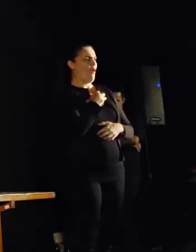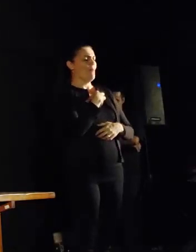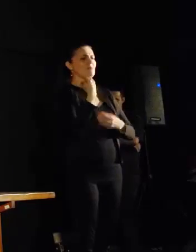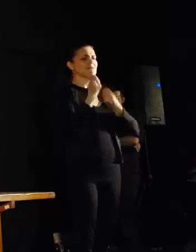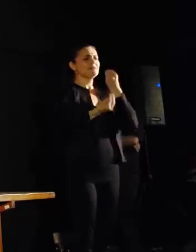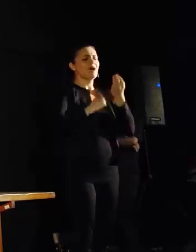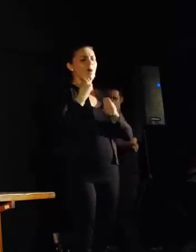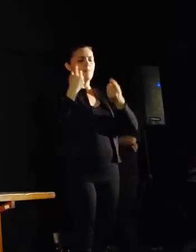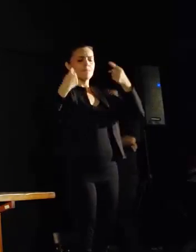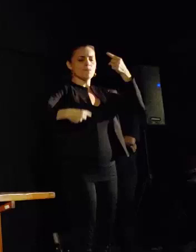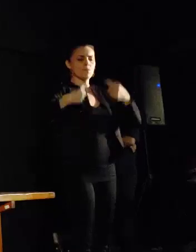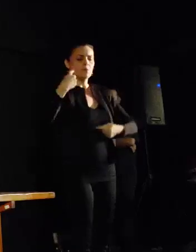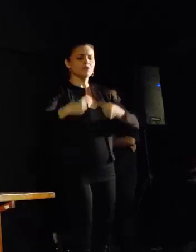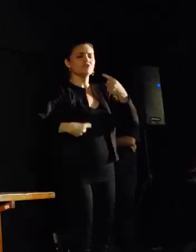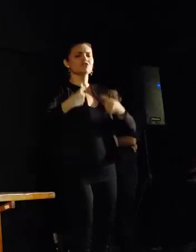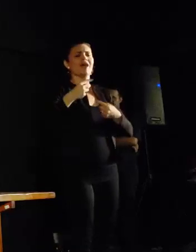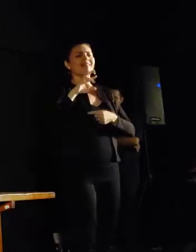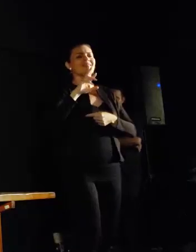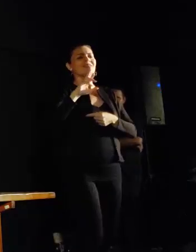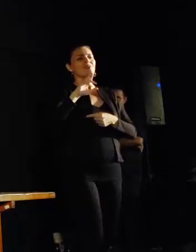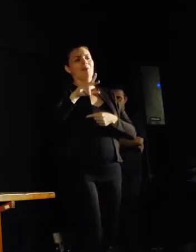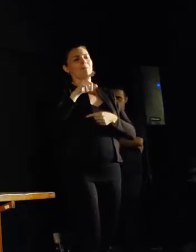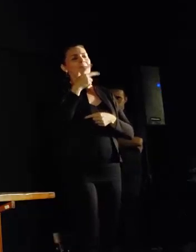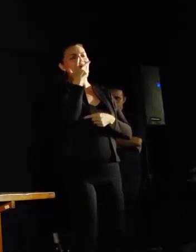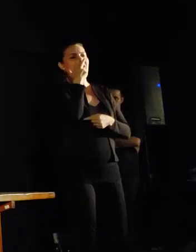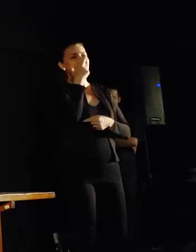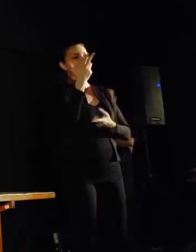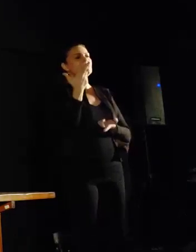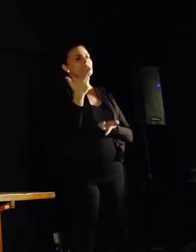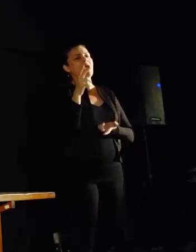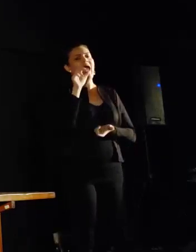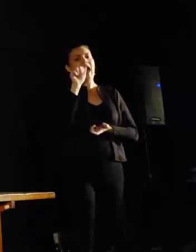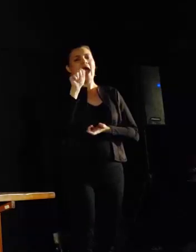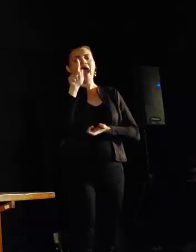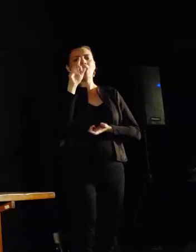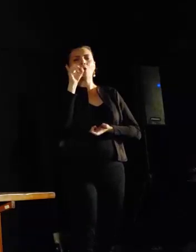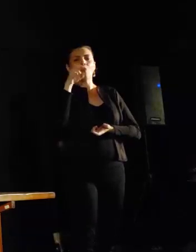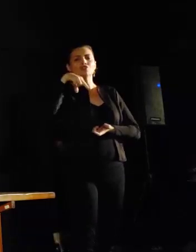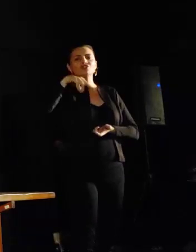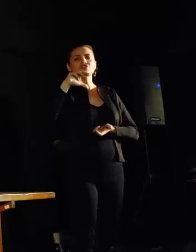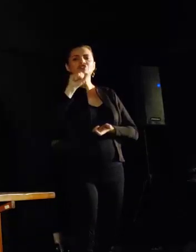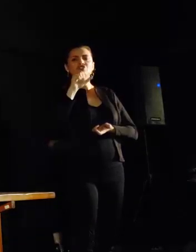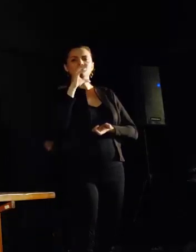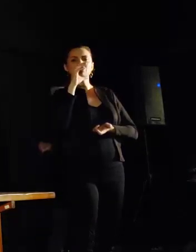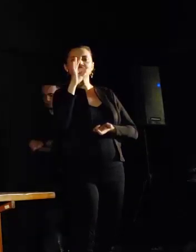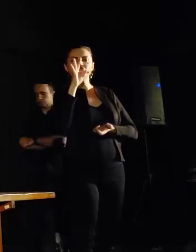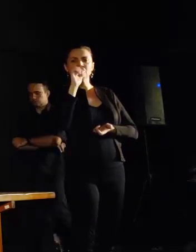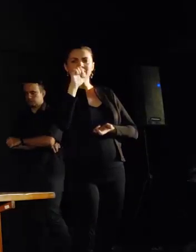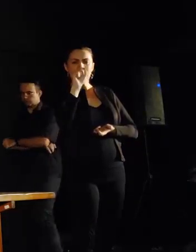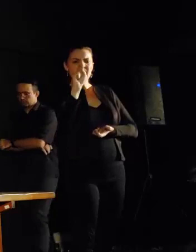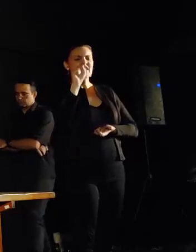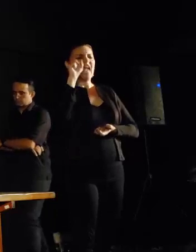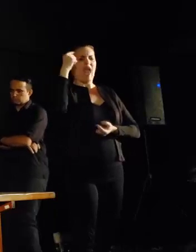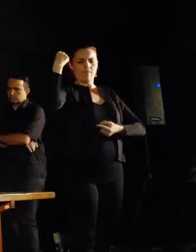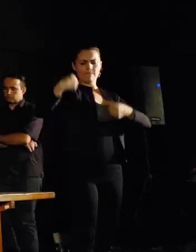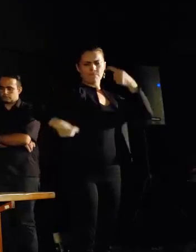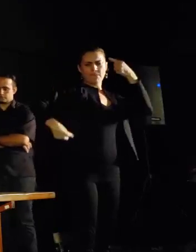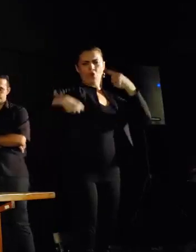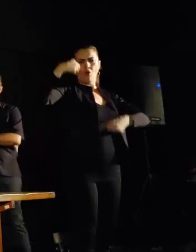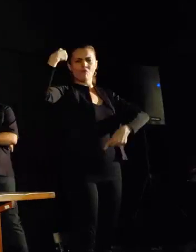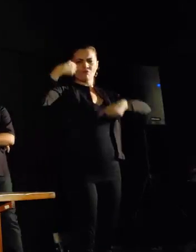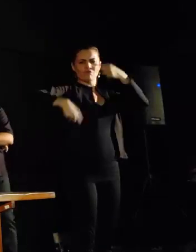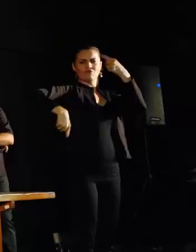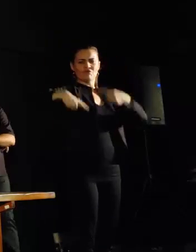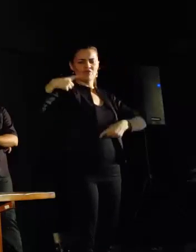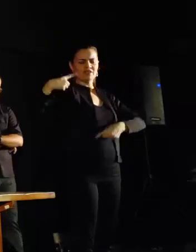de tolerância, elas são dinâmicas agonísticas, elas são dinâmicas conflituais. Só que nossa